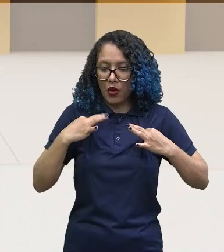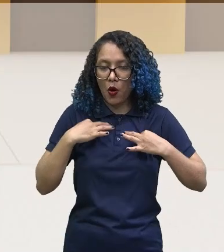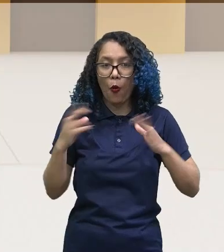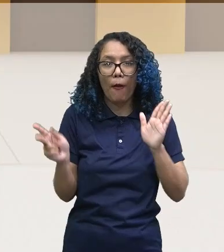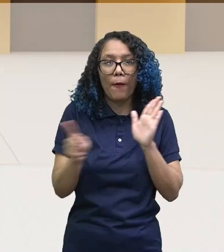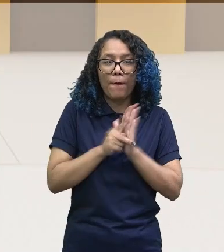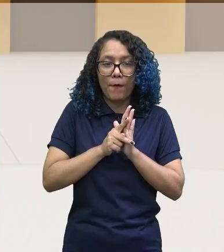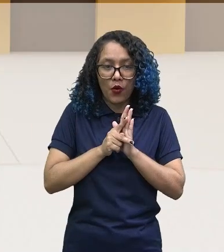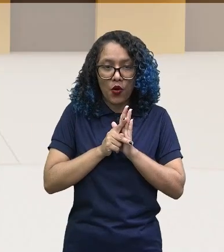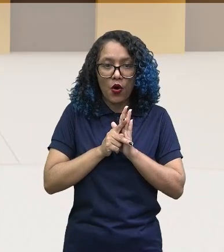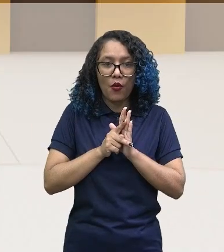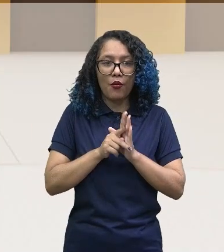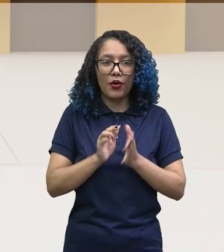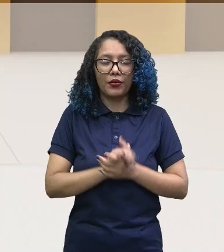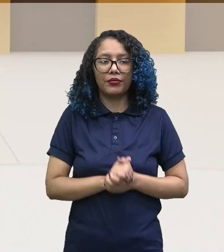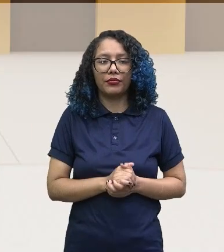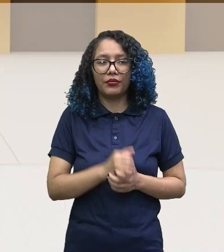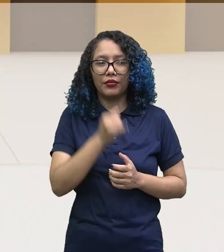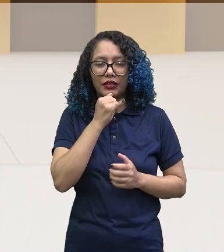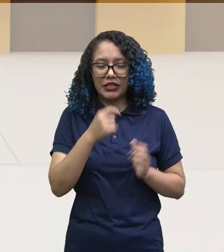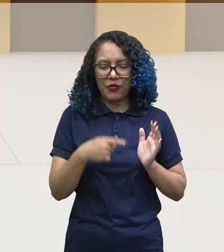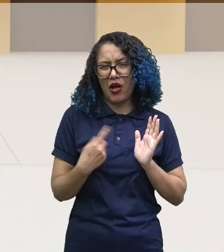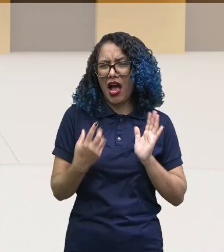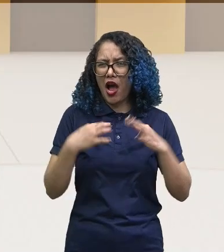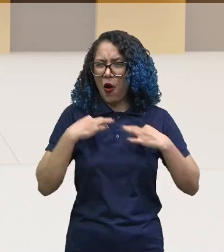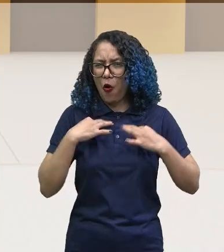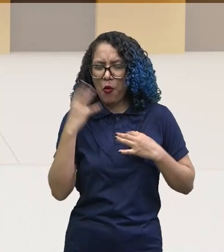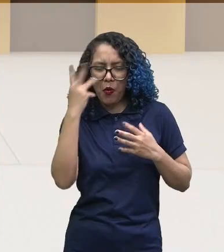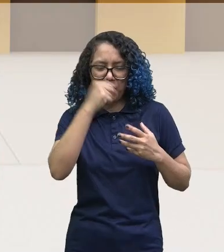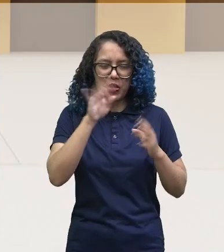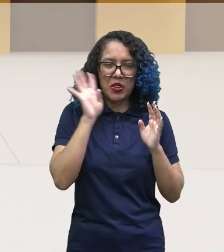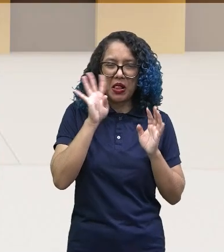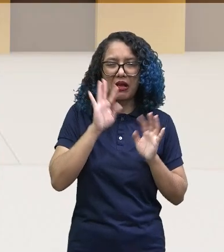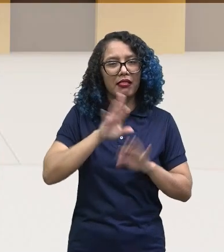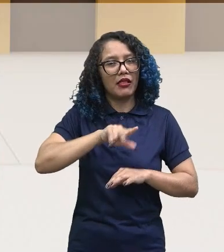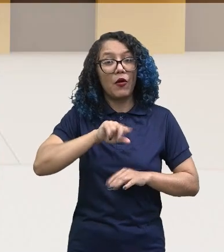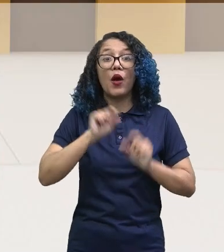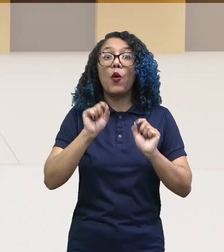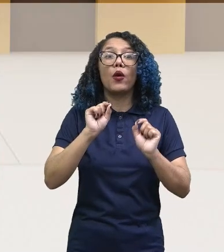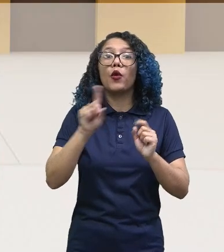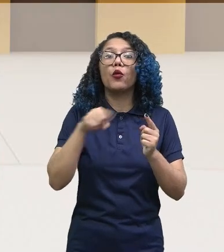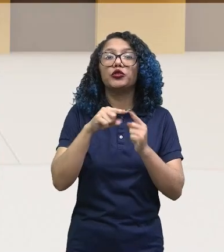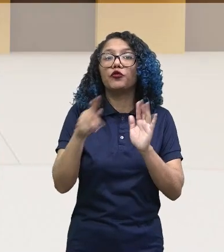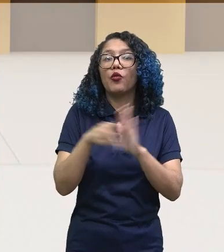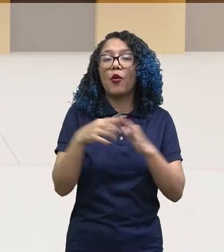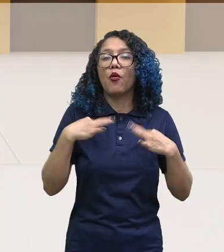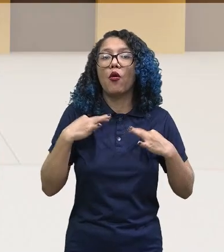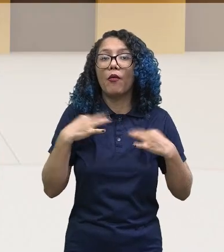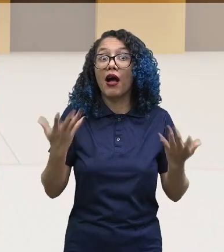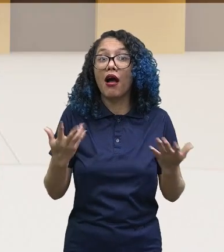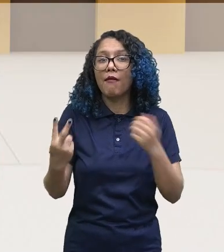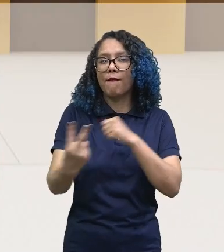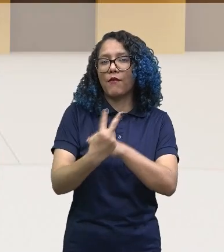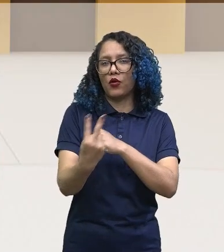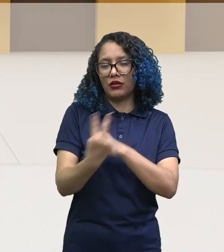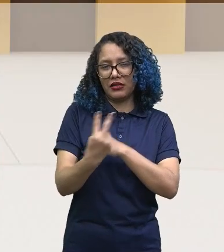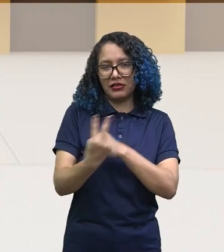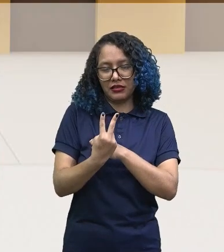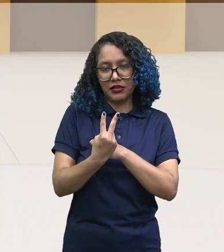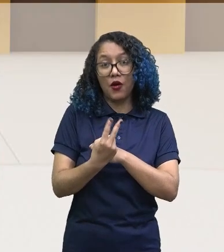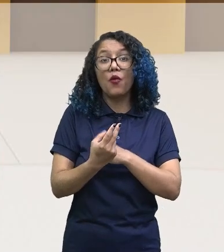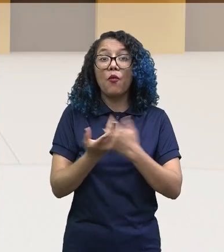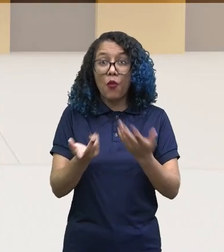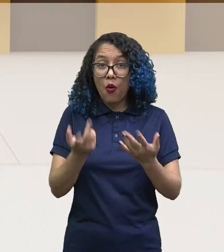quê? Não é para mostrar, para dizer que está legal, não. É para se proteger, não é, Yara? Isso mesmo, porque esse tipo de radiação, aí sim, ela